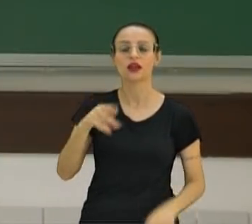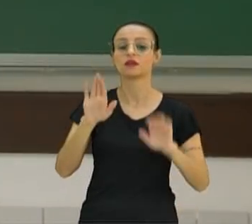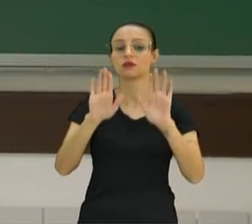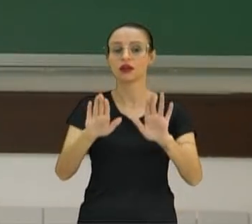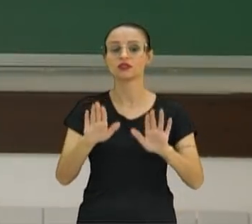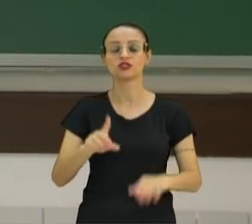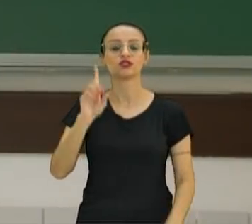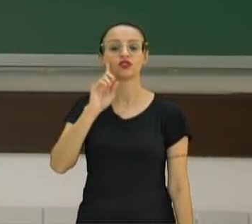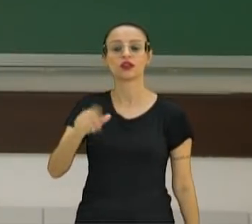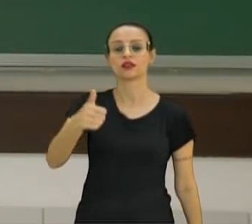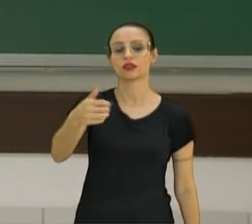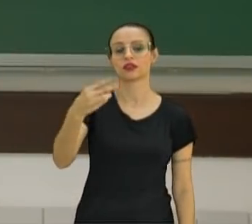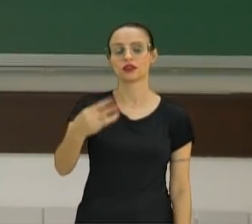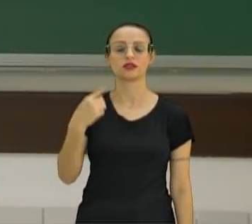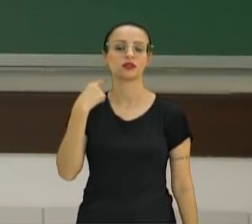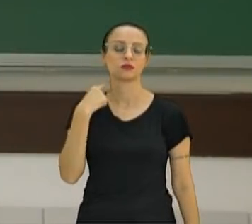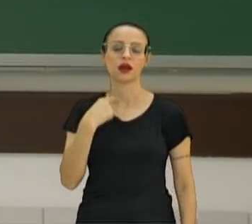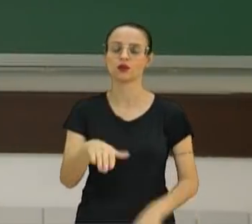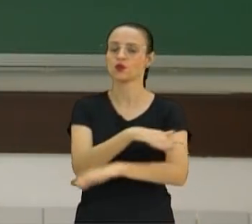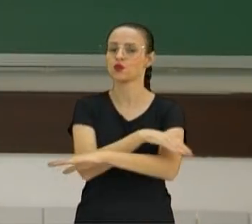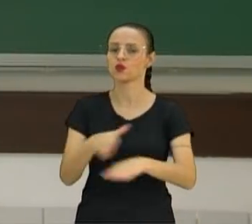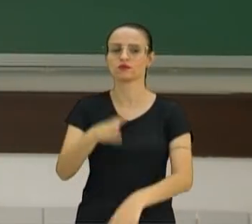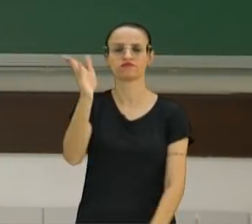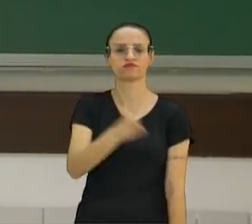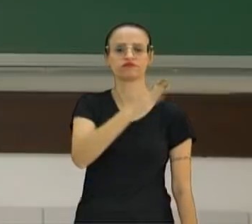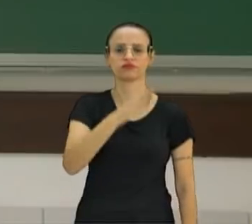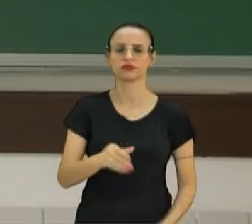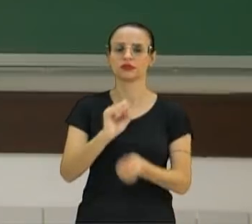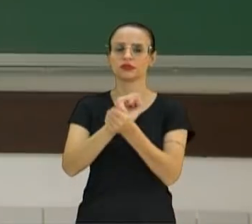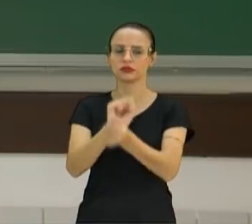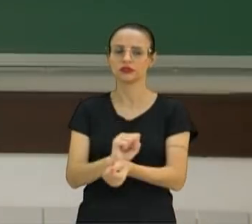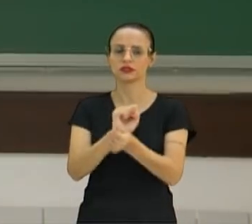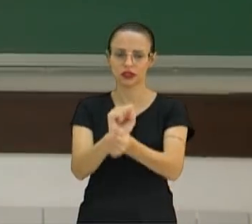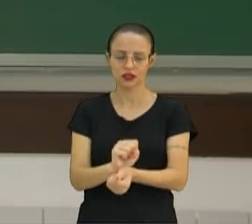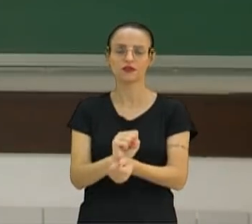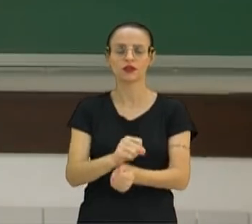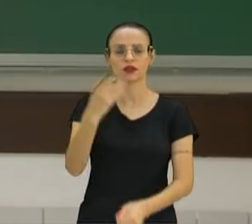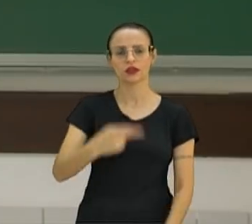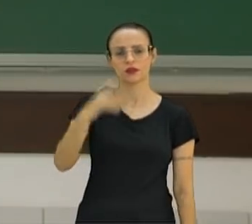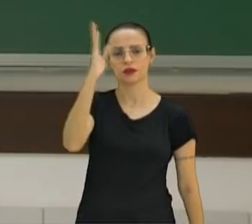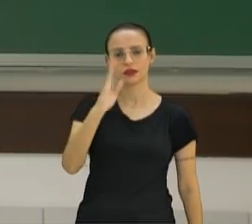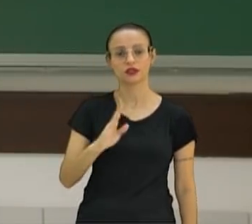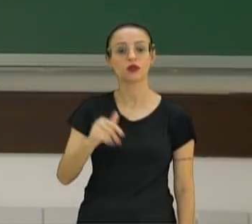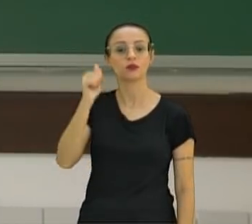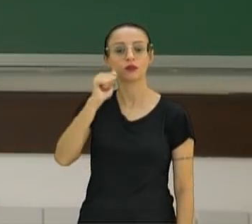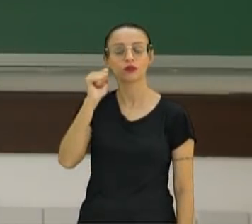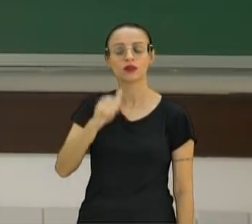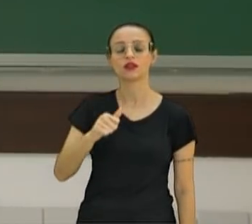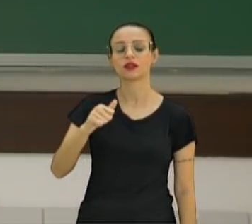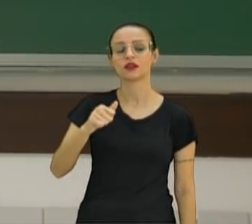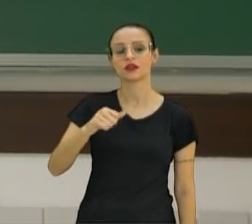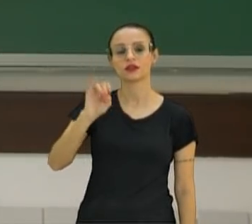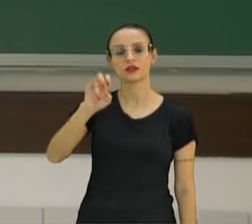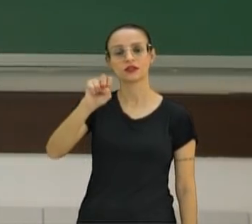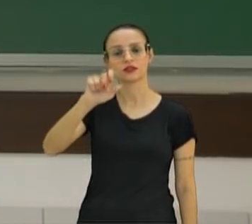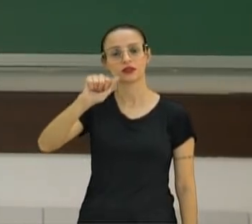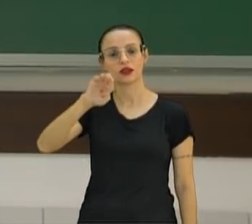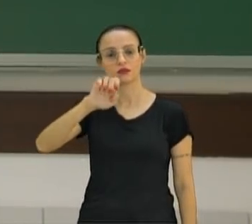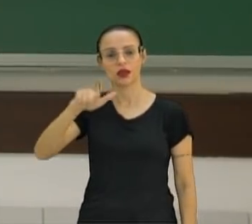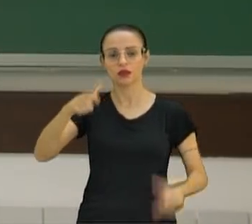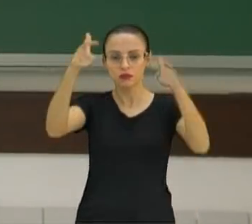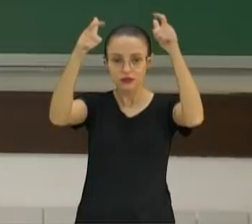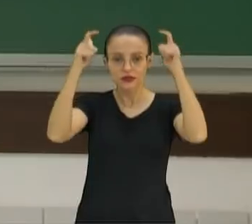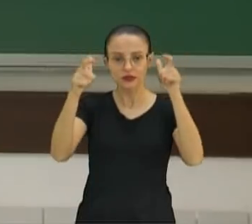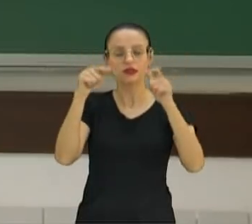no dia 13 de maio, a abolição da escravidão no Brasil, uma lei assinada pela Princesa Isabel. Lembrando que a luta contra a escravidão ela é uma